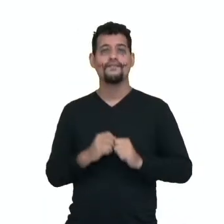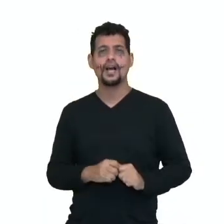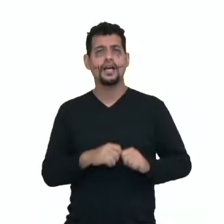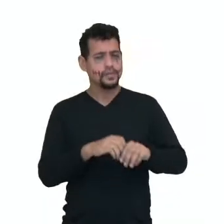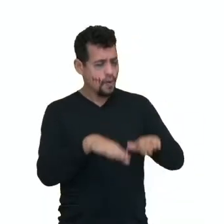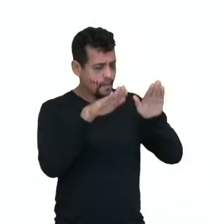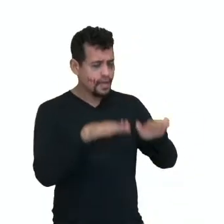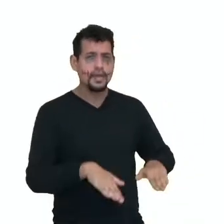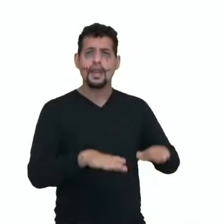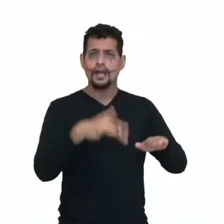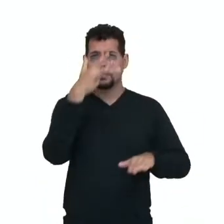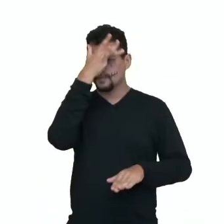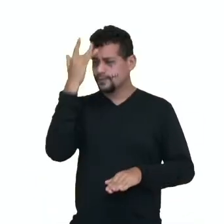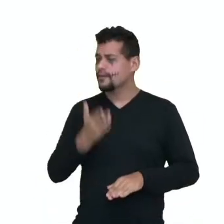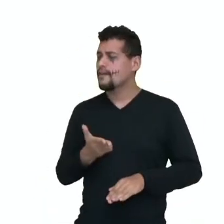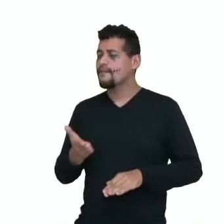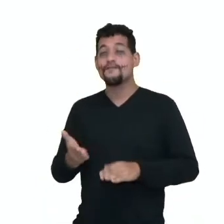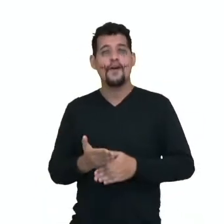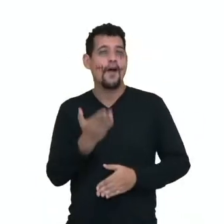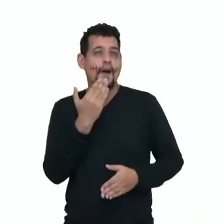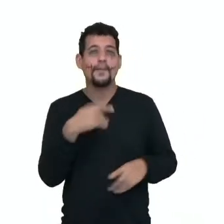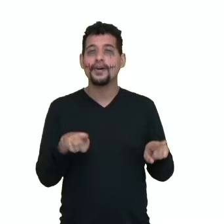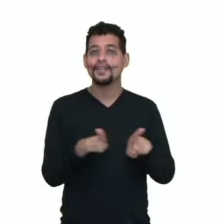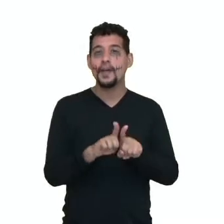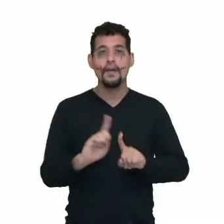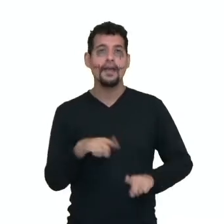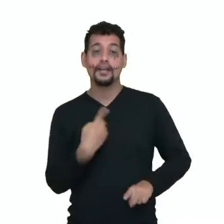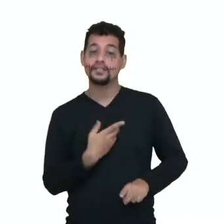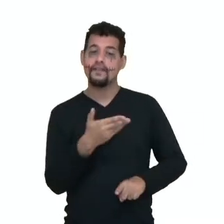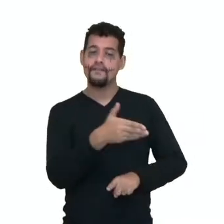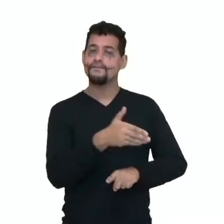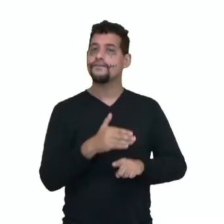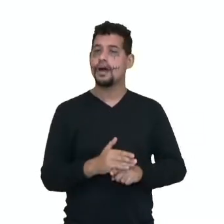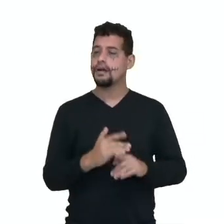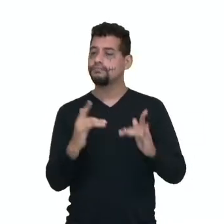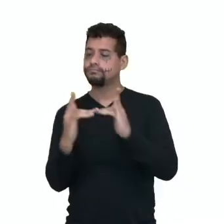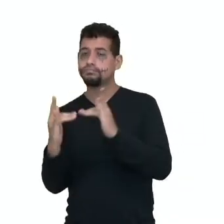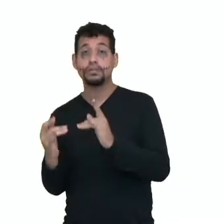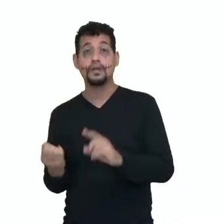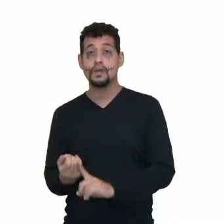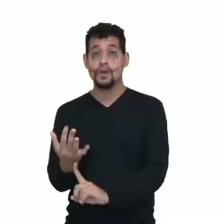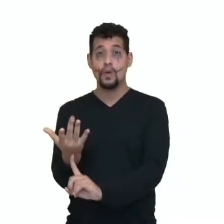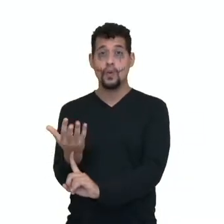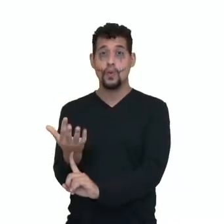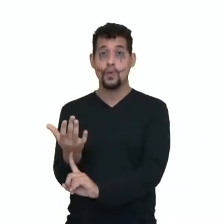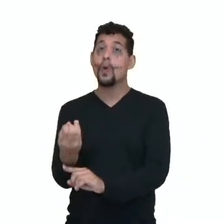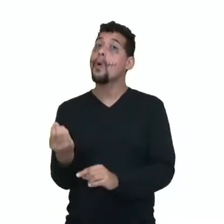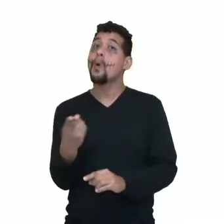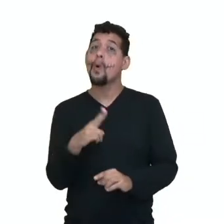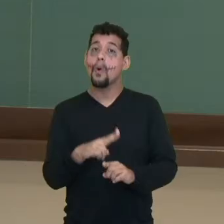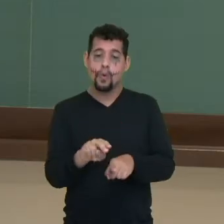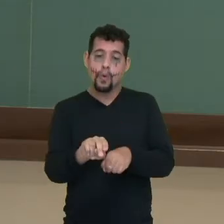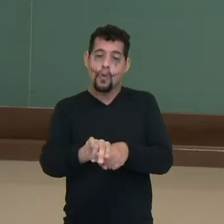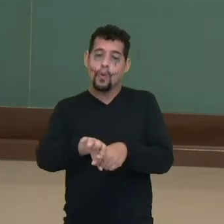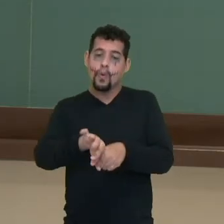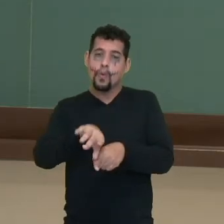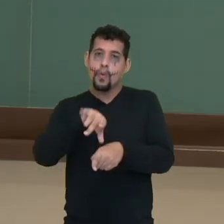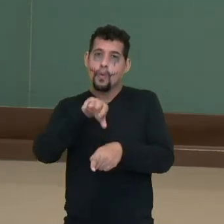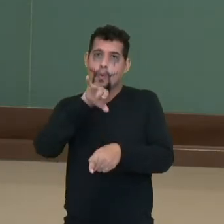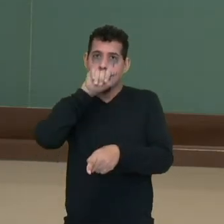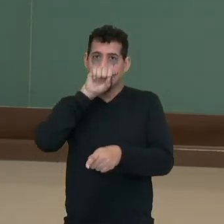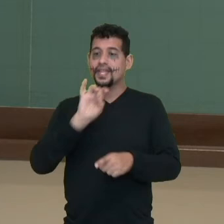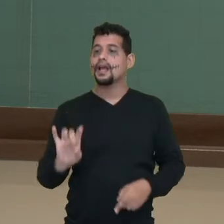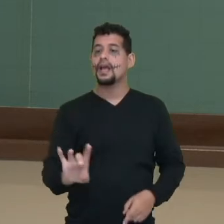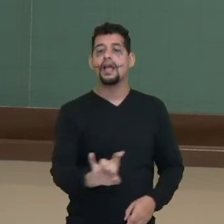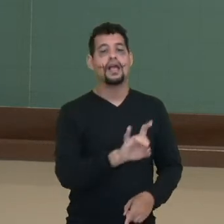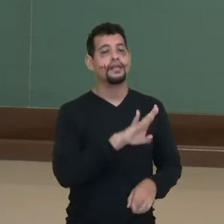quem se foi com um grande almoço e solemos ir ao cemitério acender uma vela ou incenso. Ou seja, cada família